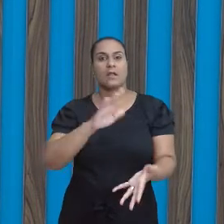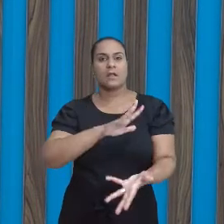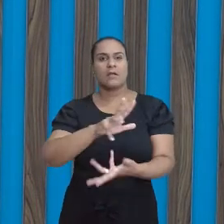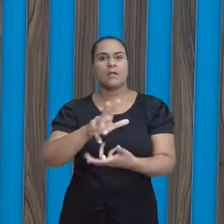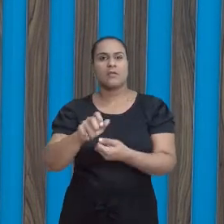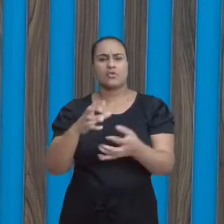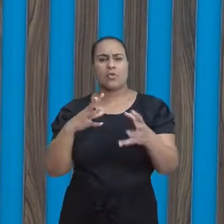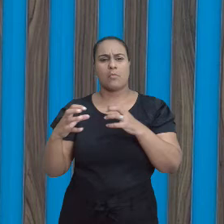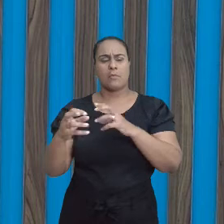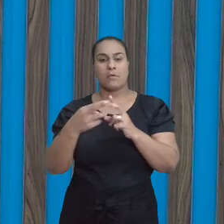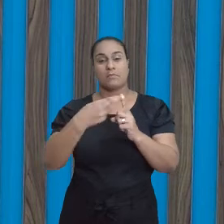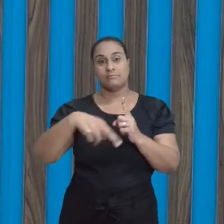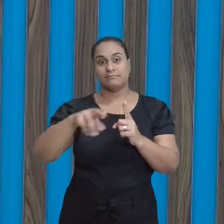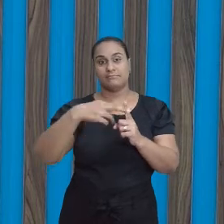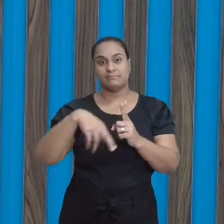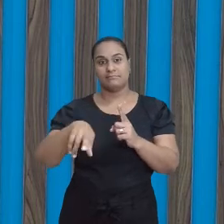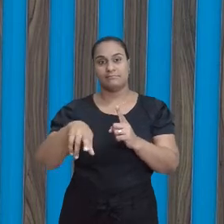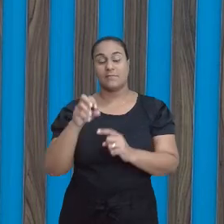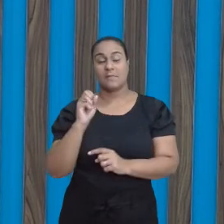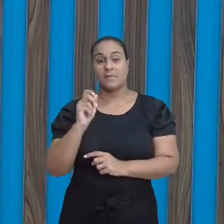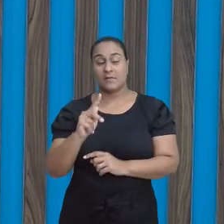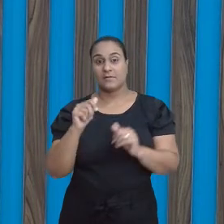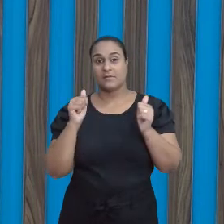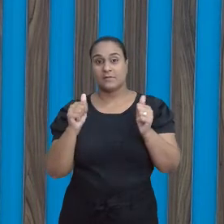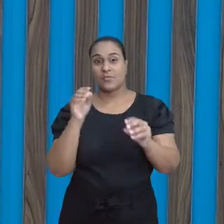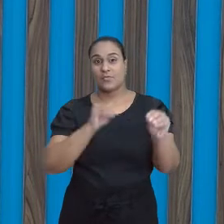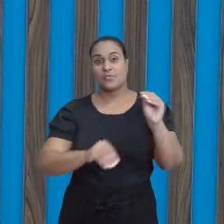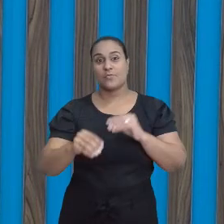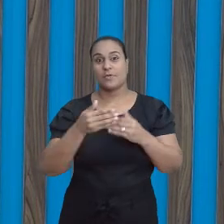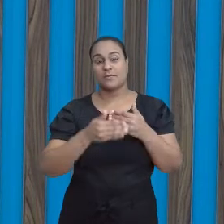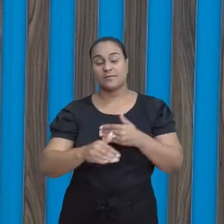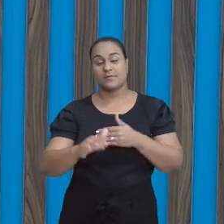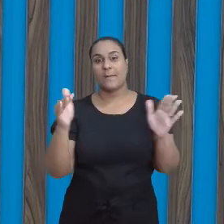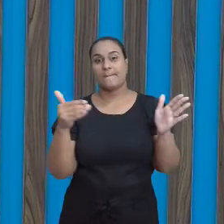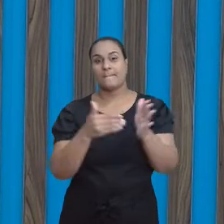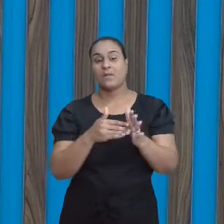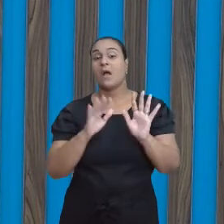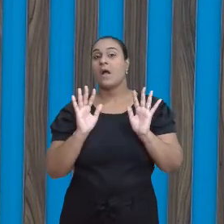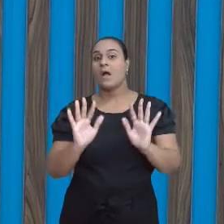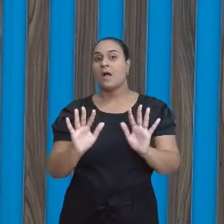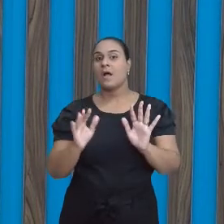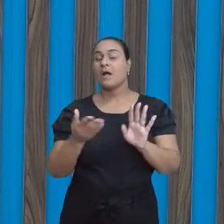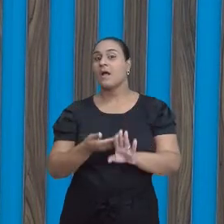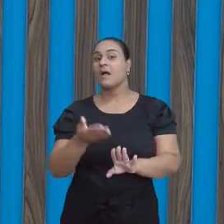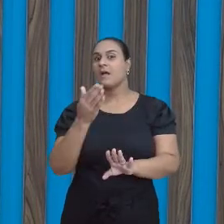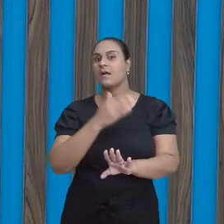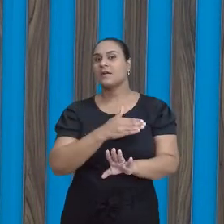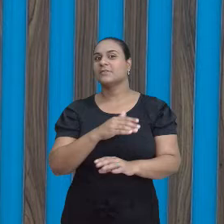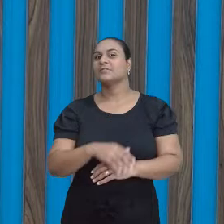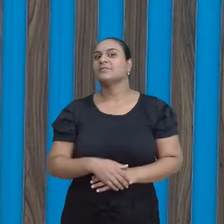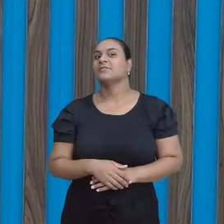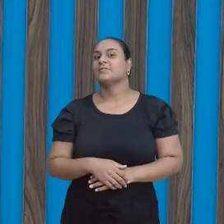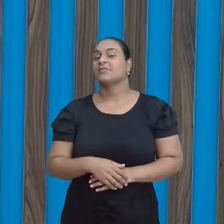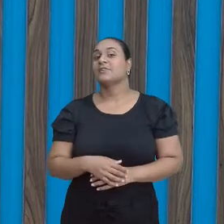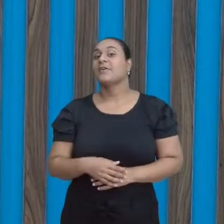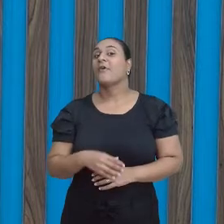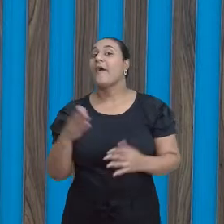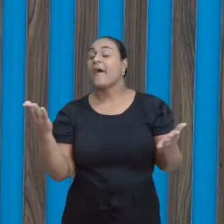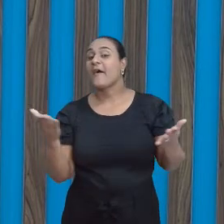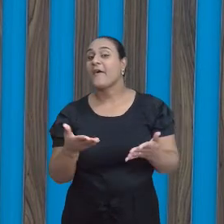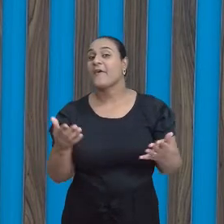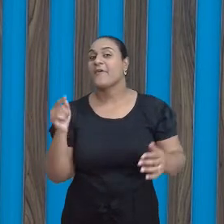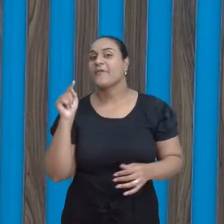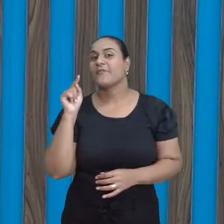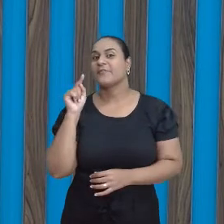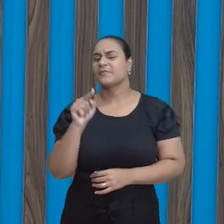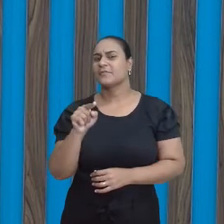conflitos religiosos. Beleza, gente? Até a próxima, um beijão para vocês, tá junto. Antes, Vanessa, deixa eu dizer para vocês, agora, não